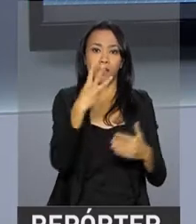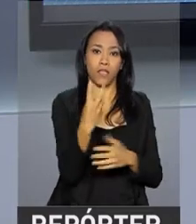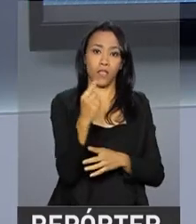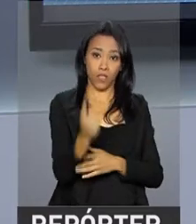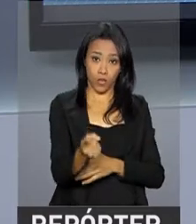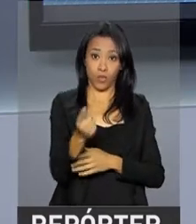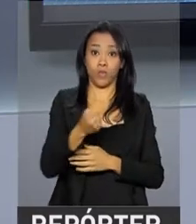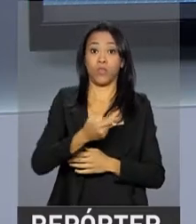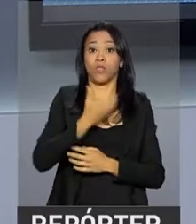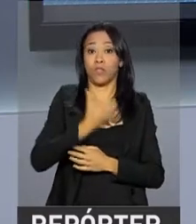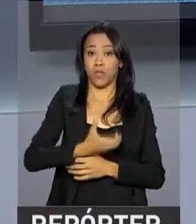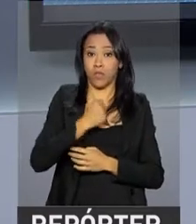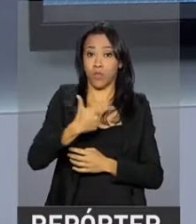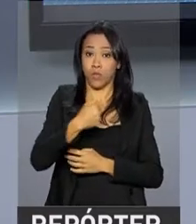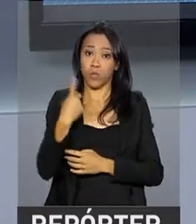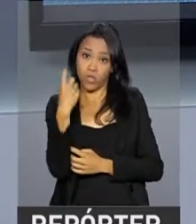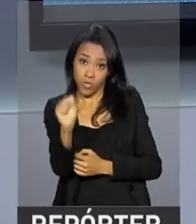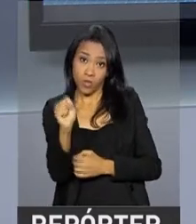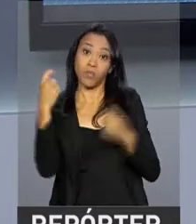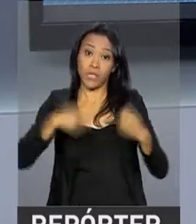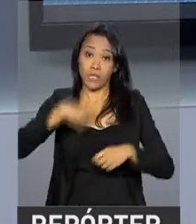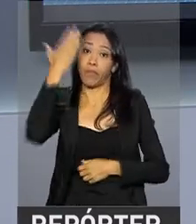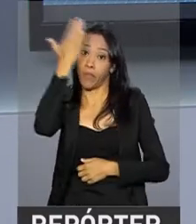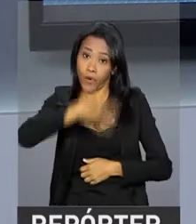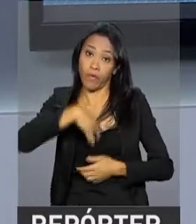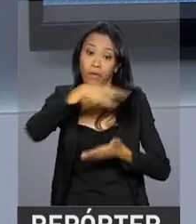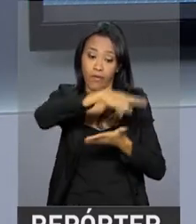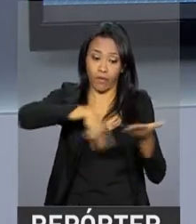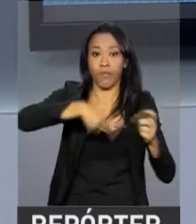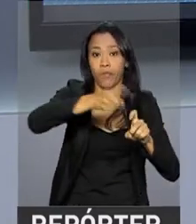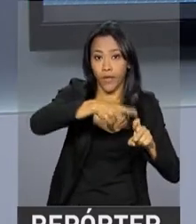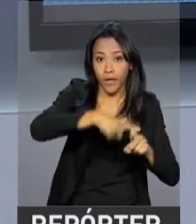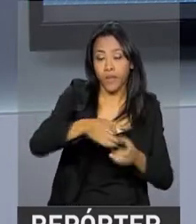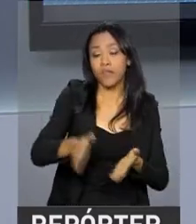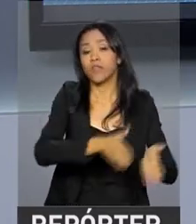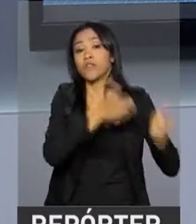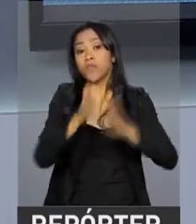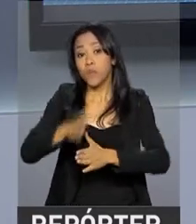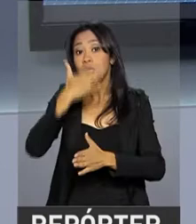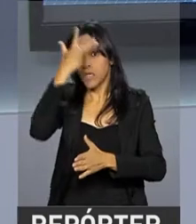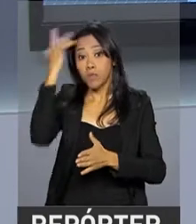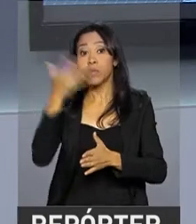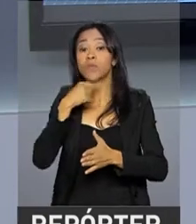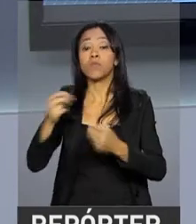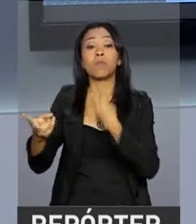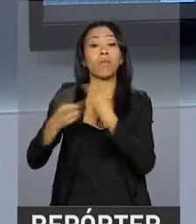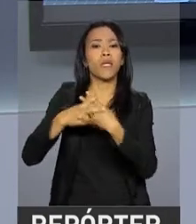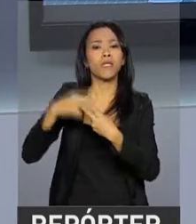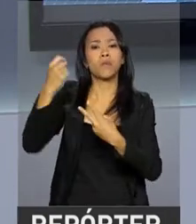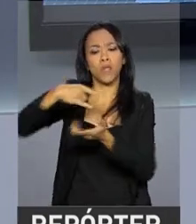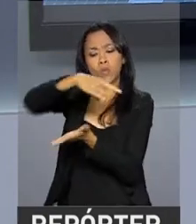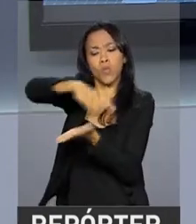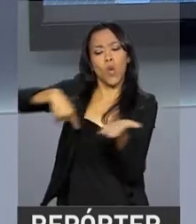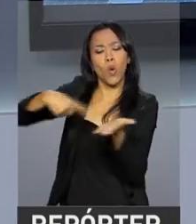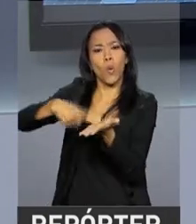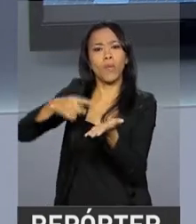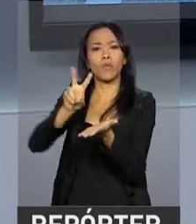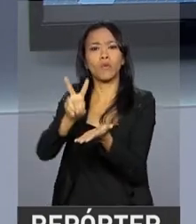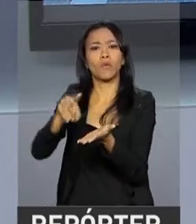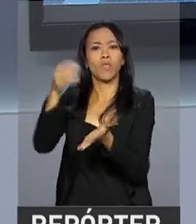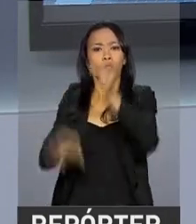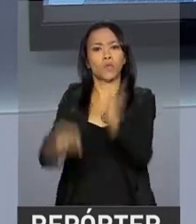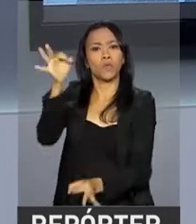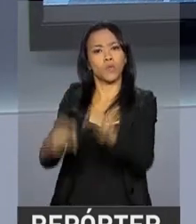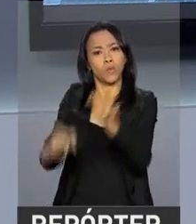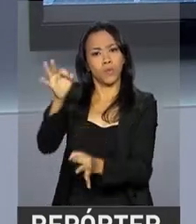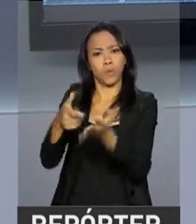caixa econômica alerta que é necessário comprovar com atestado médico e nos casos dos detentos apresentar certidão da vara de execução